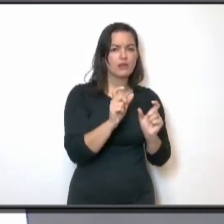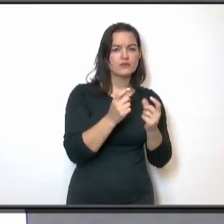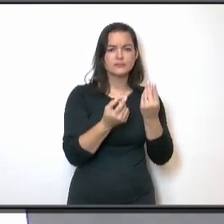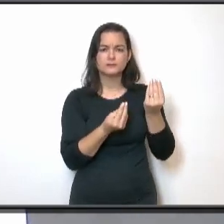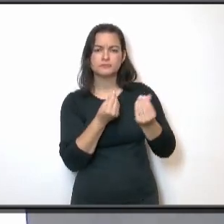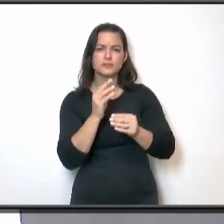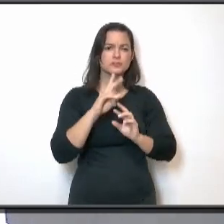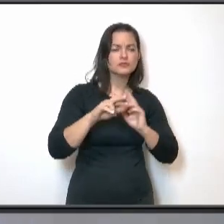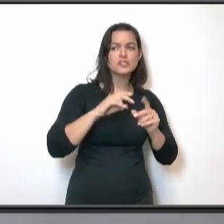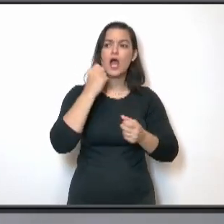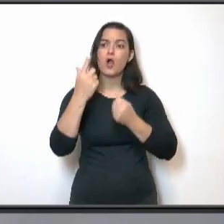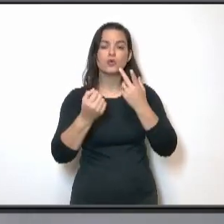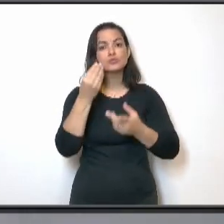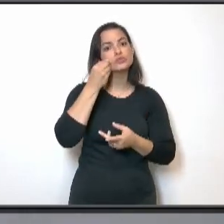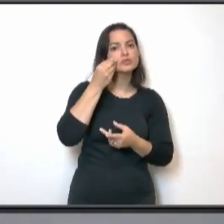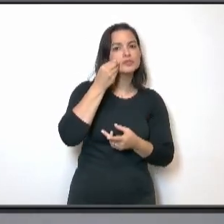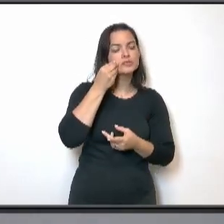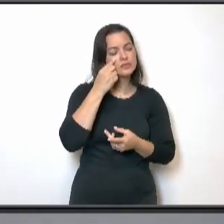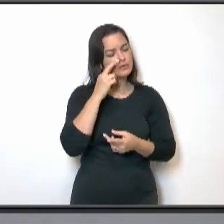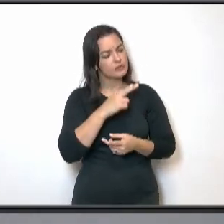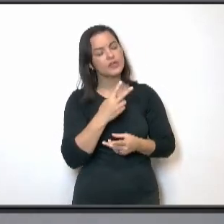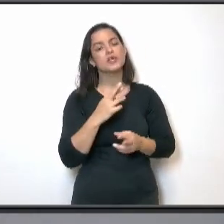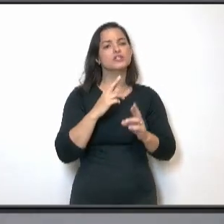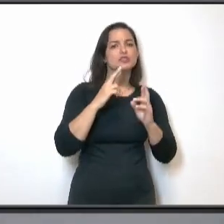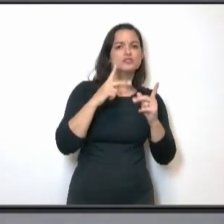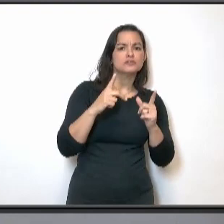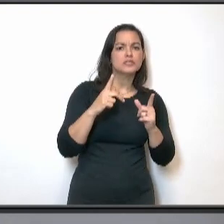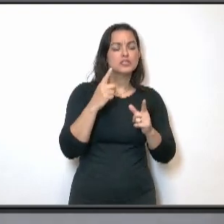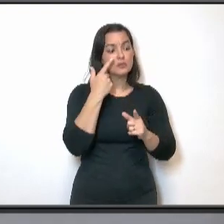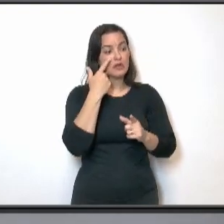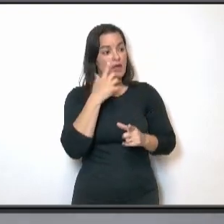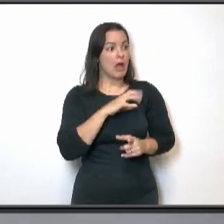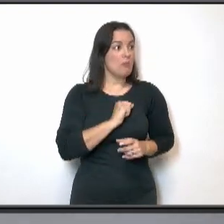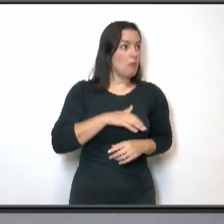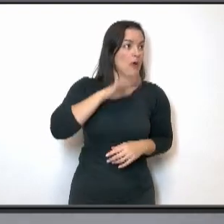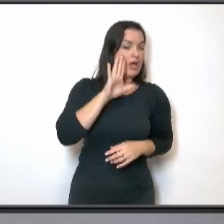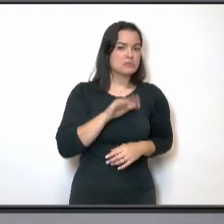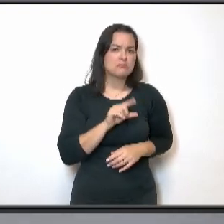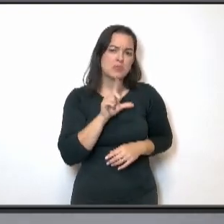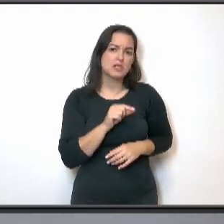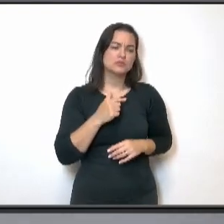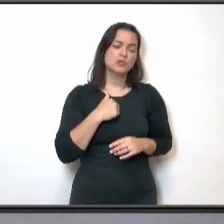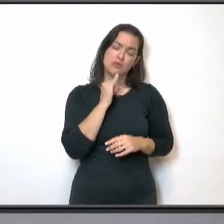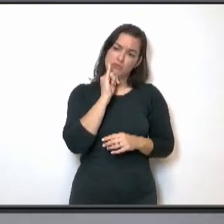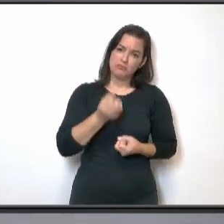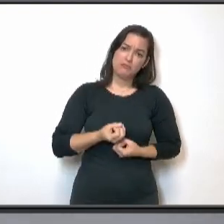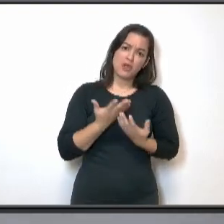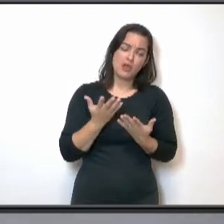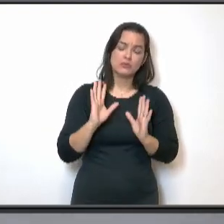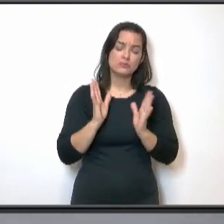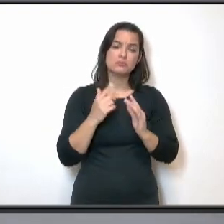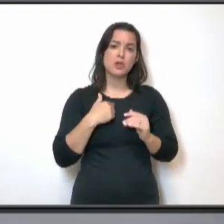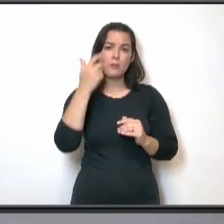de extraordinário sobre a intensidade ou não do amor. Eu confesso que eu não vejo dessa maneira, então para mim é uma pergunta